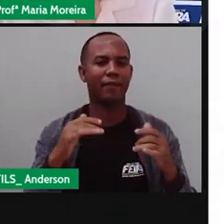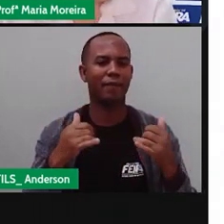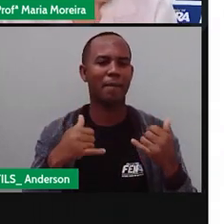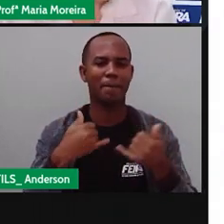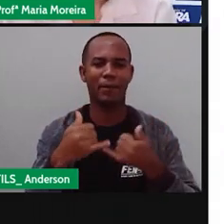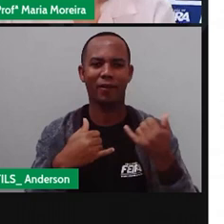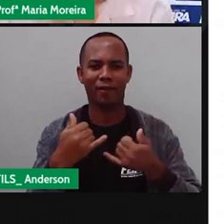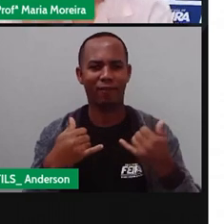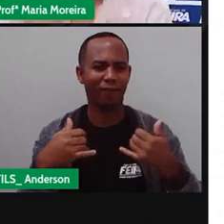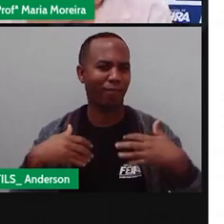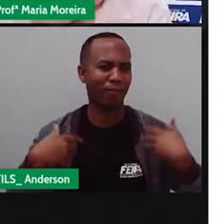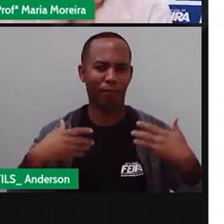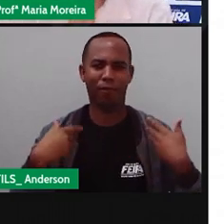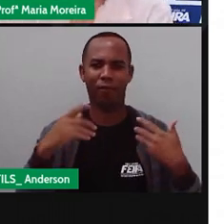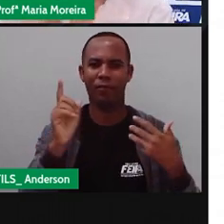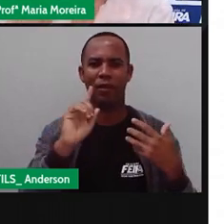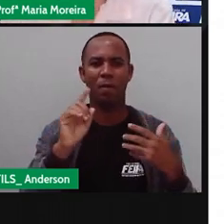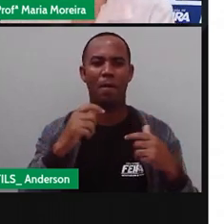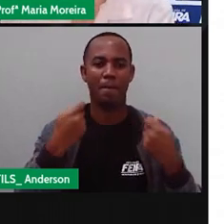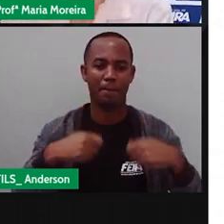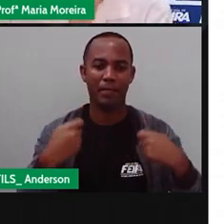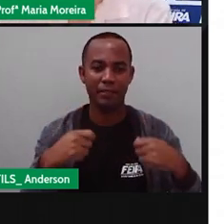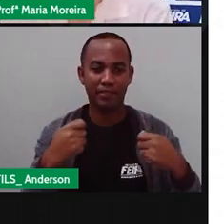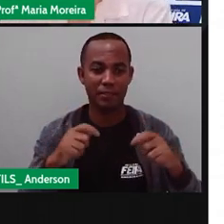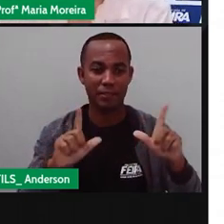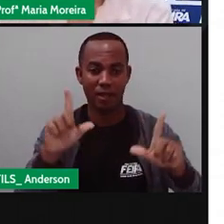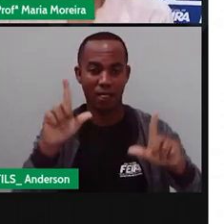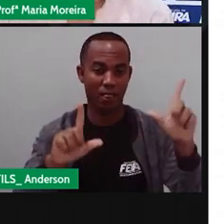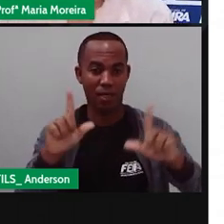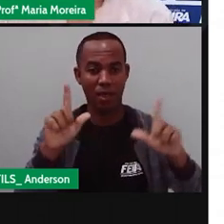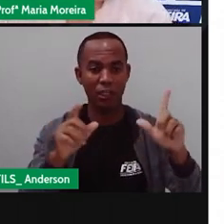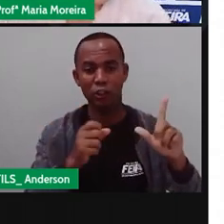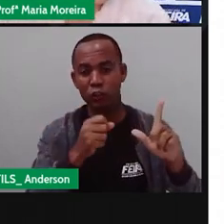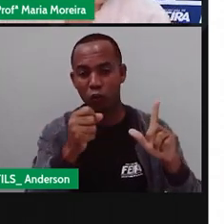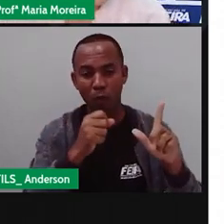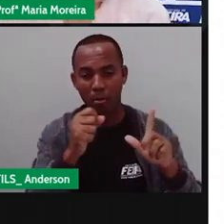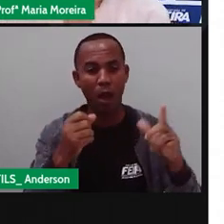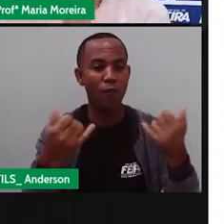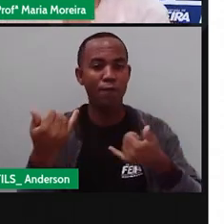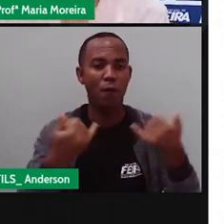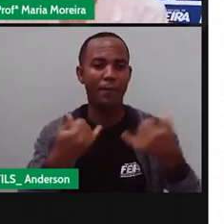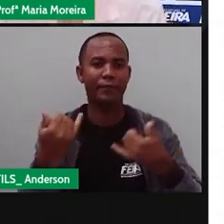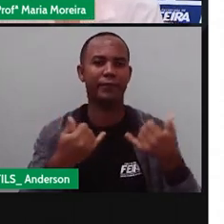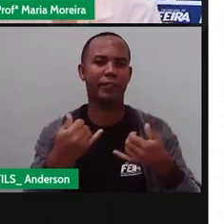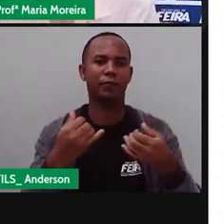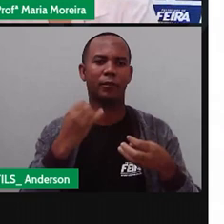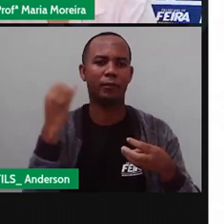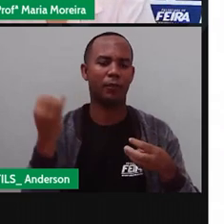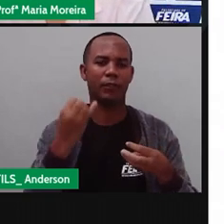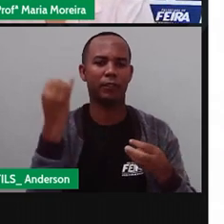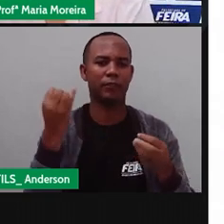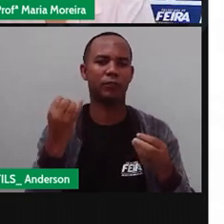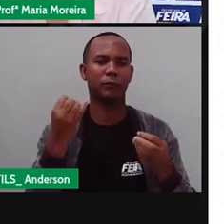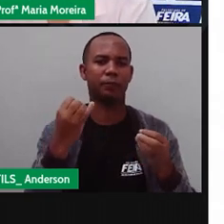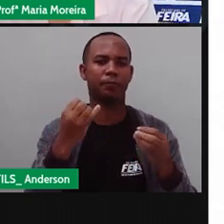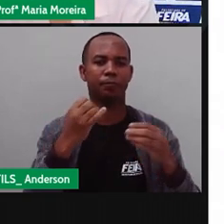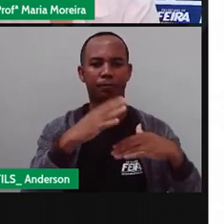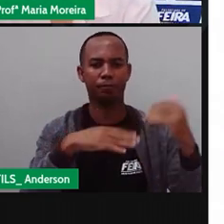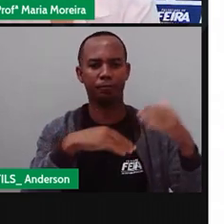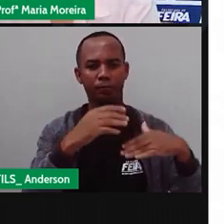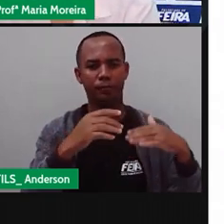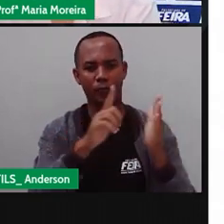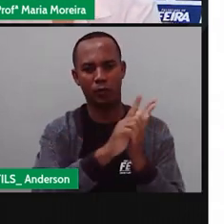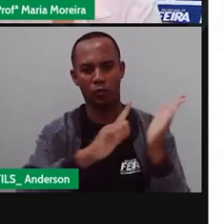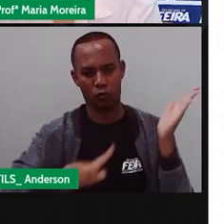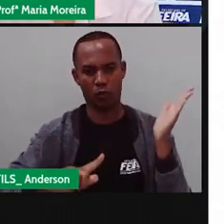a Pro também assiste. Mas a gente precisa de informação. E onde é que a gente consegue informação? Em um jornal?